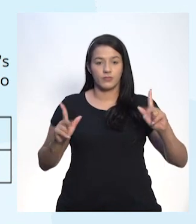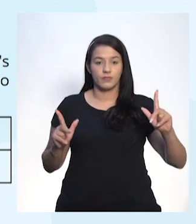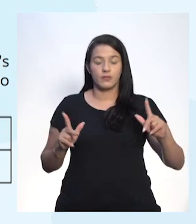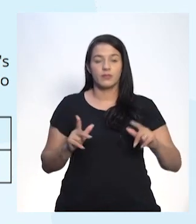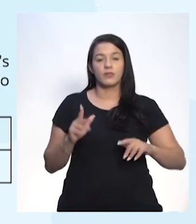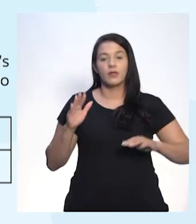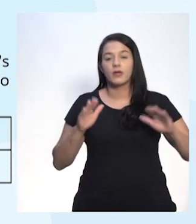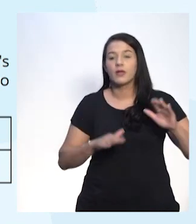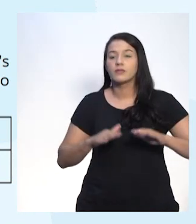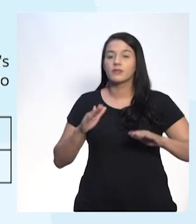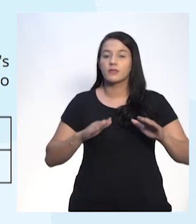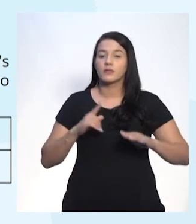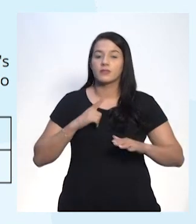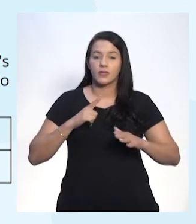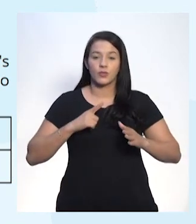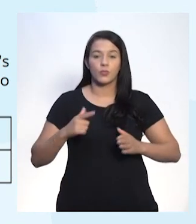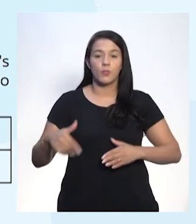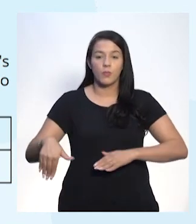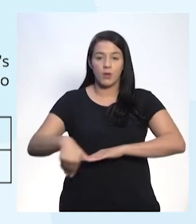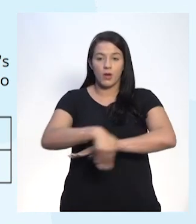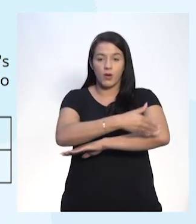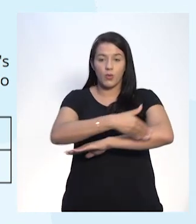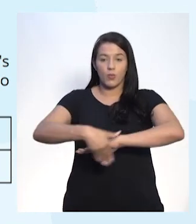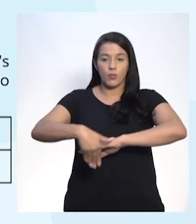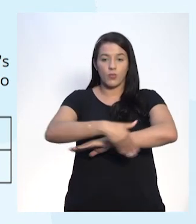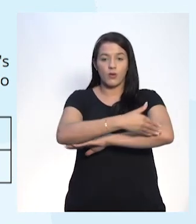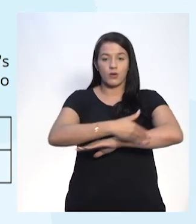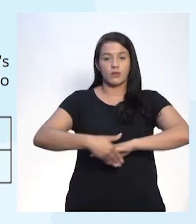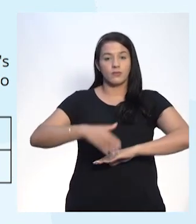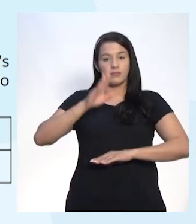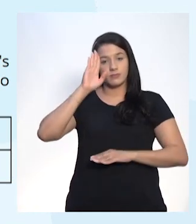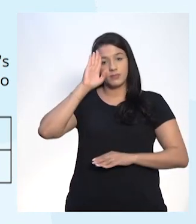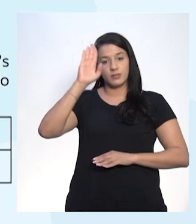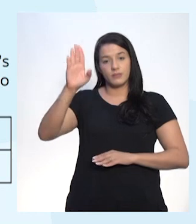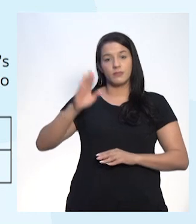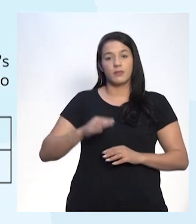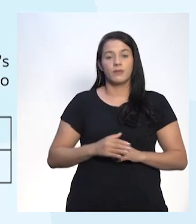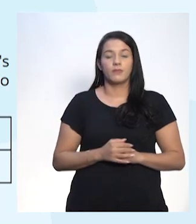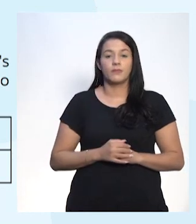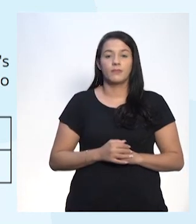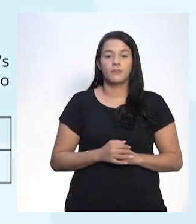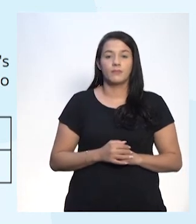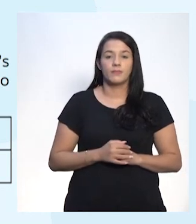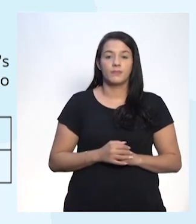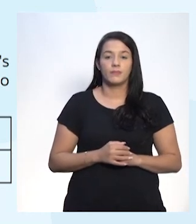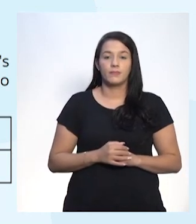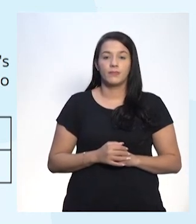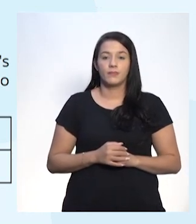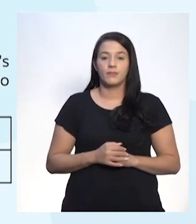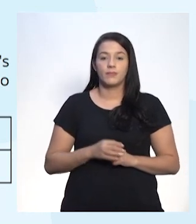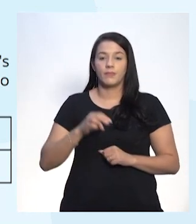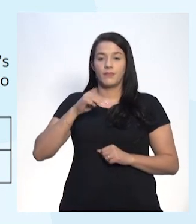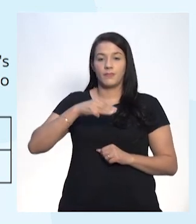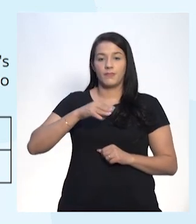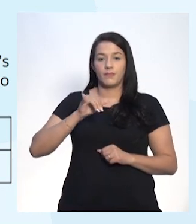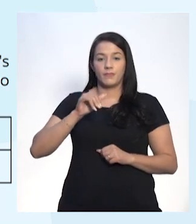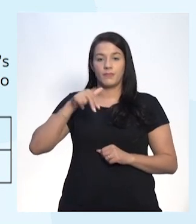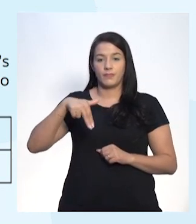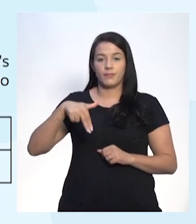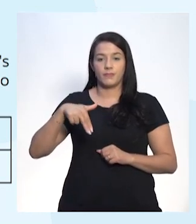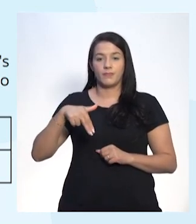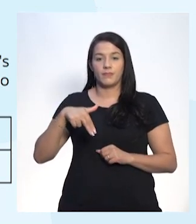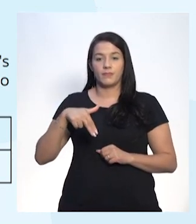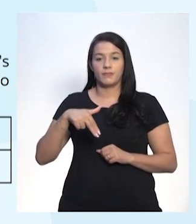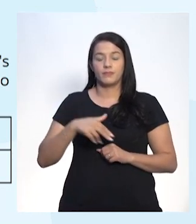têm uma rua principal. A rua principal da cidade, ela chama Main